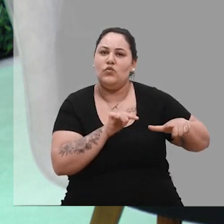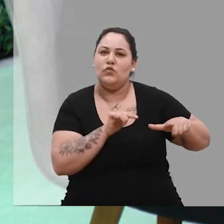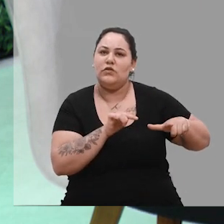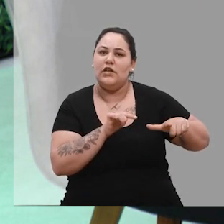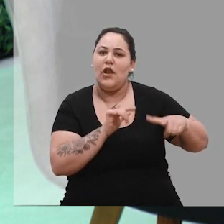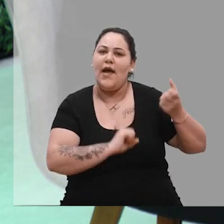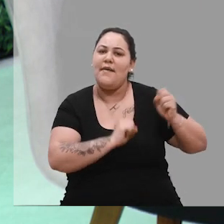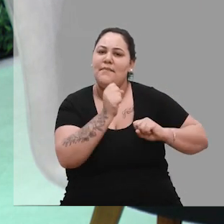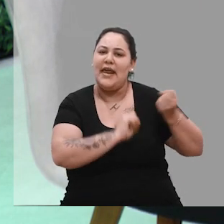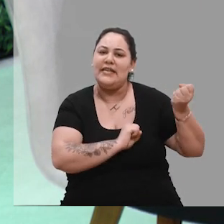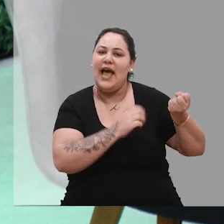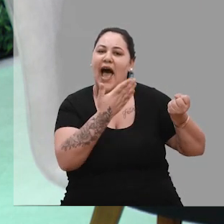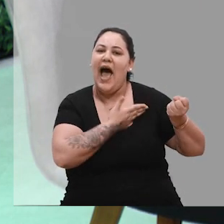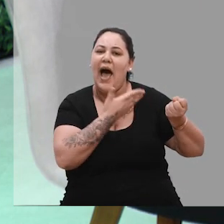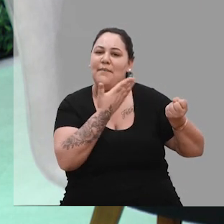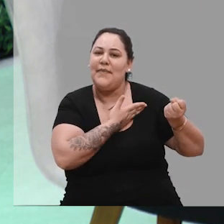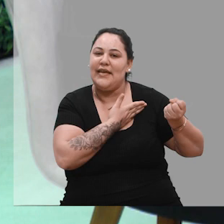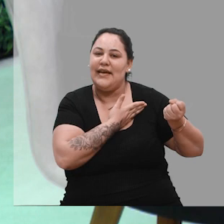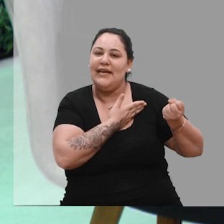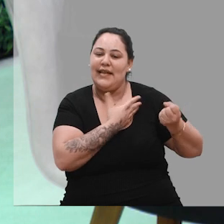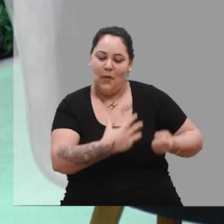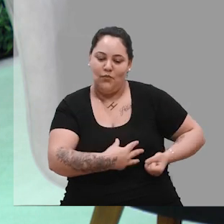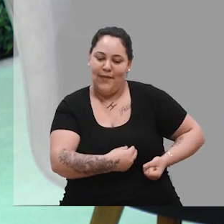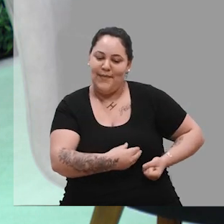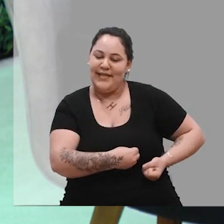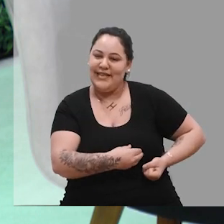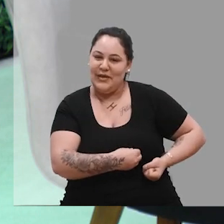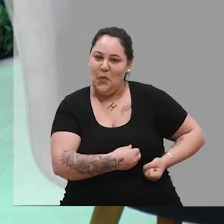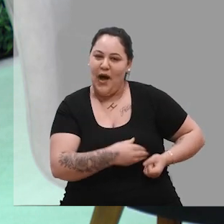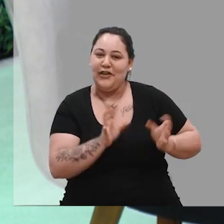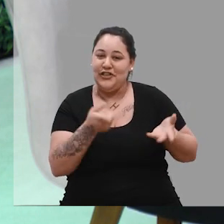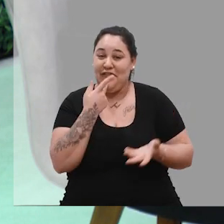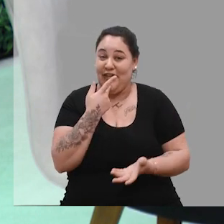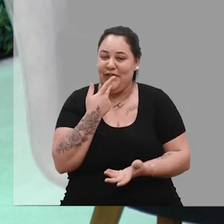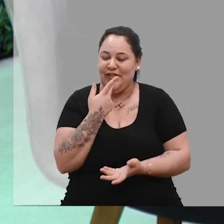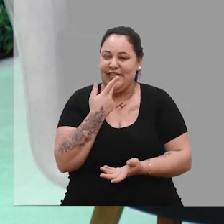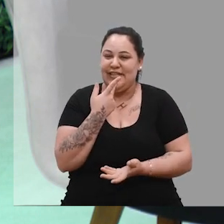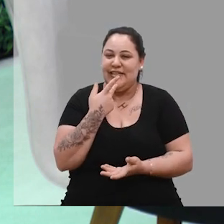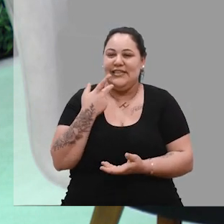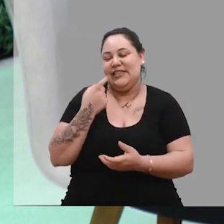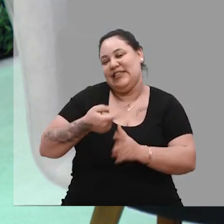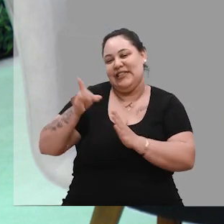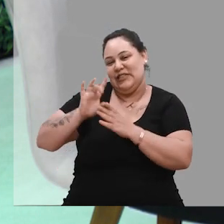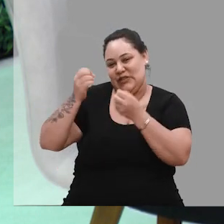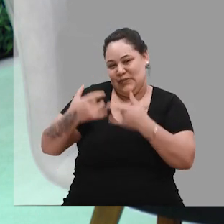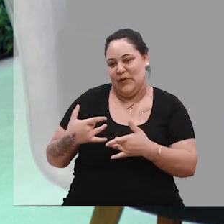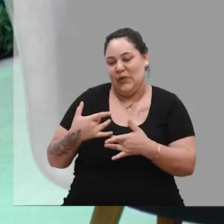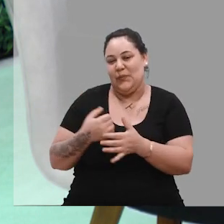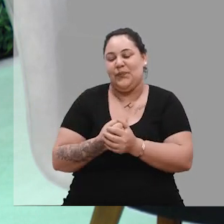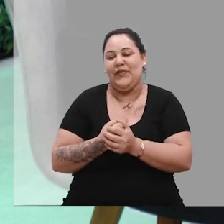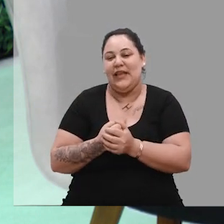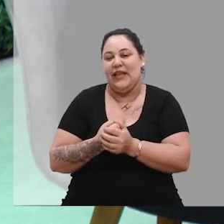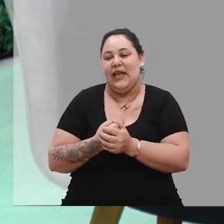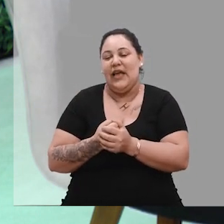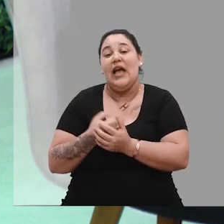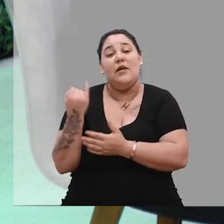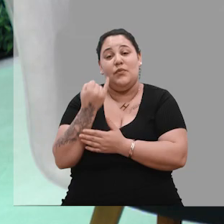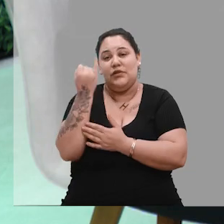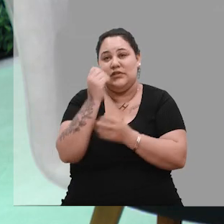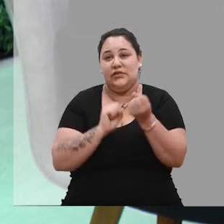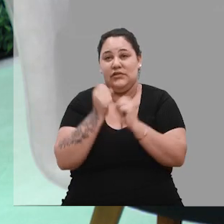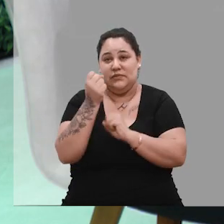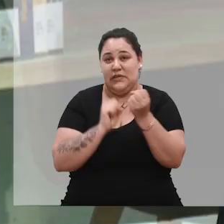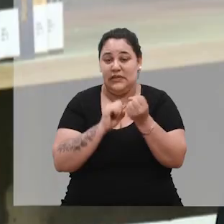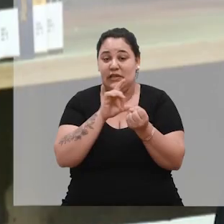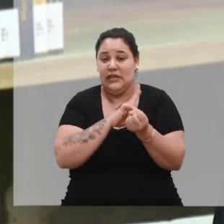chamado Empresa Amiga da Amamentação, que a gente já falou, né, que você trouxe aqui antes. Importante que essas empresas tenham